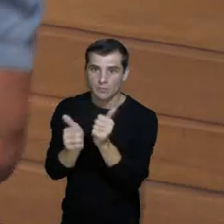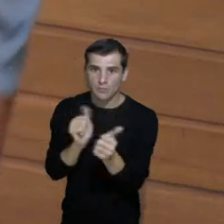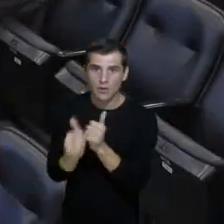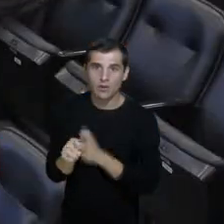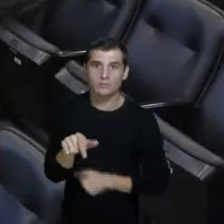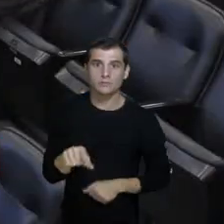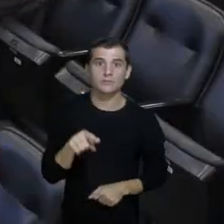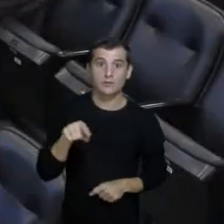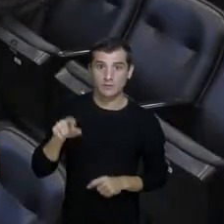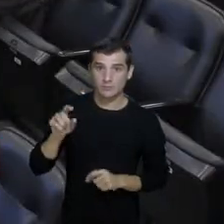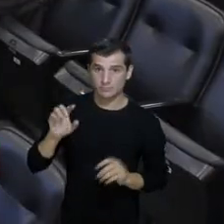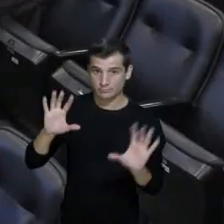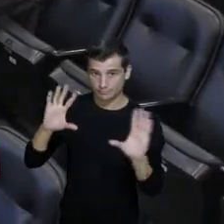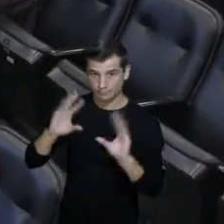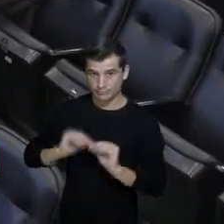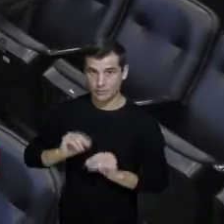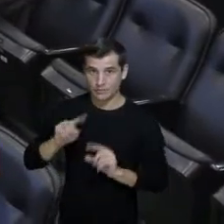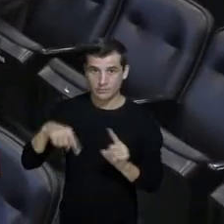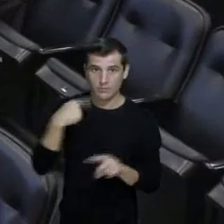daqui a pouco